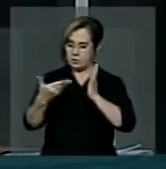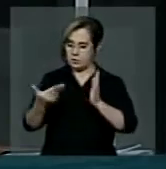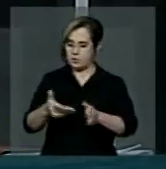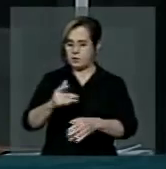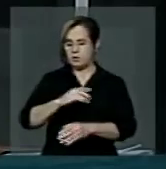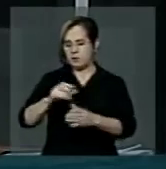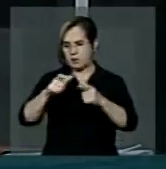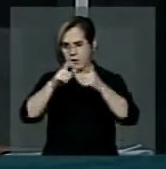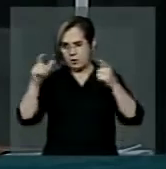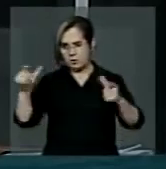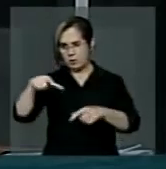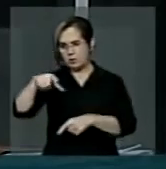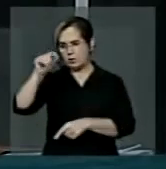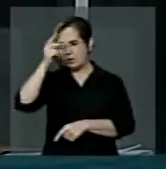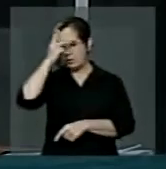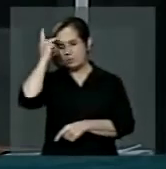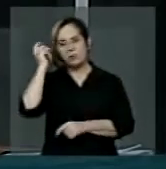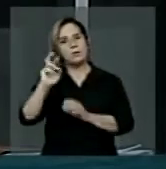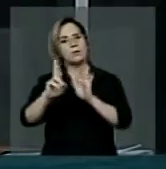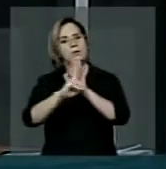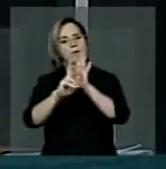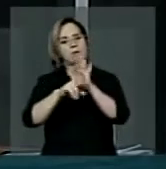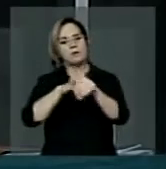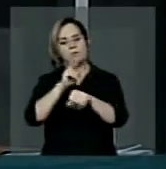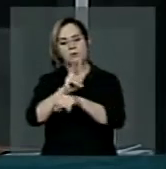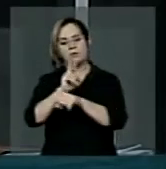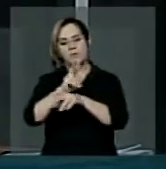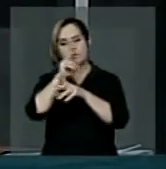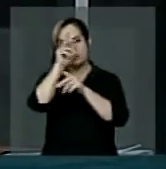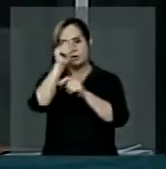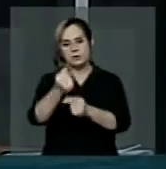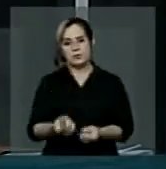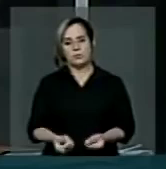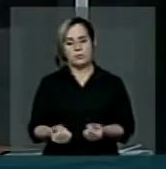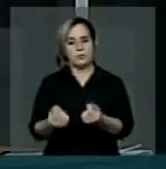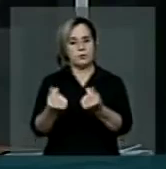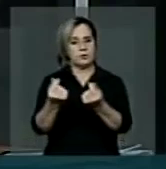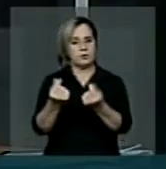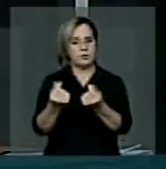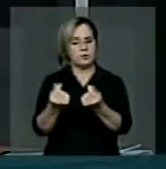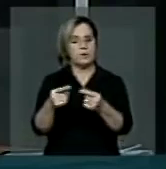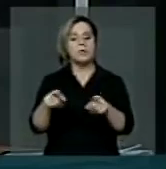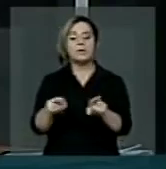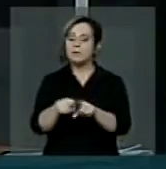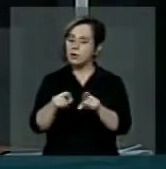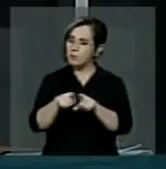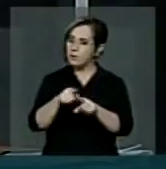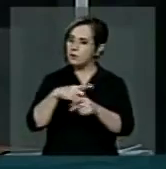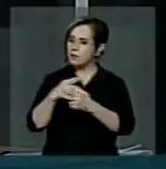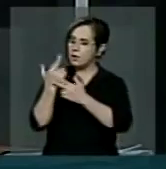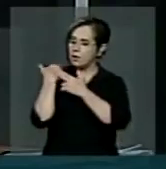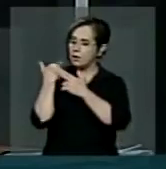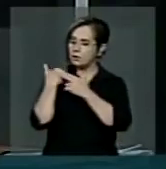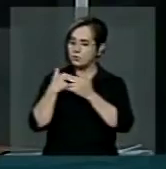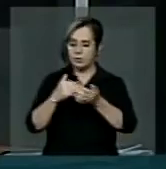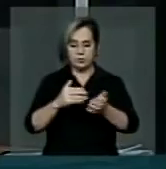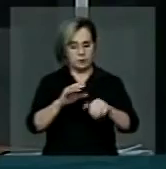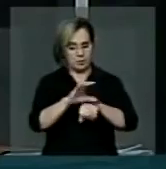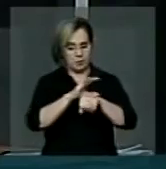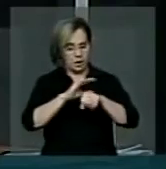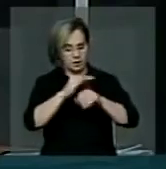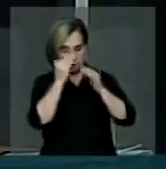representantes eleitos para a defesa do poder econômico, tem o dever constitucional de, no